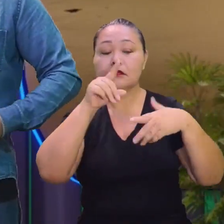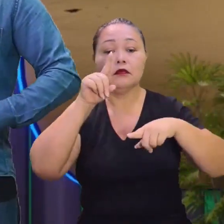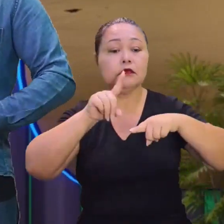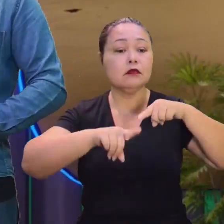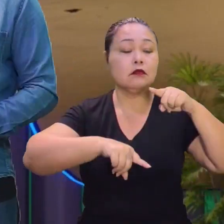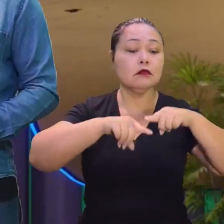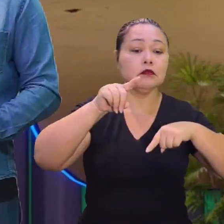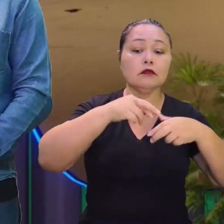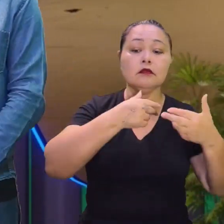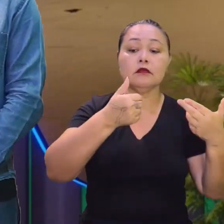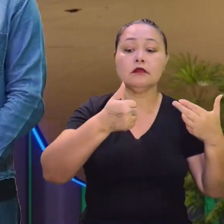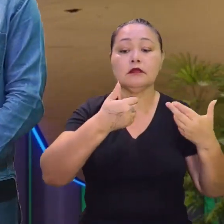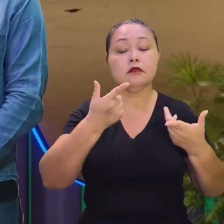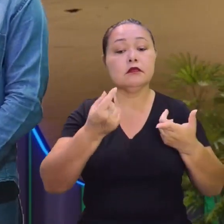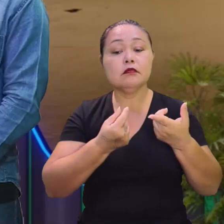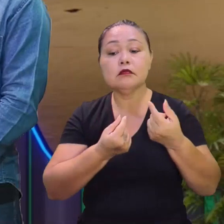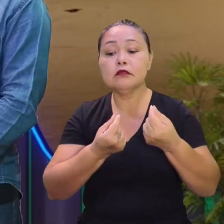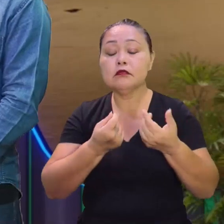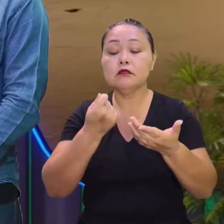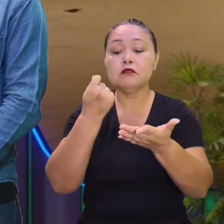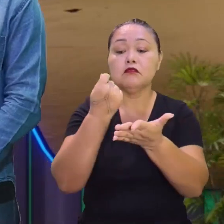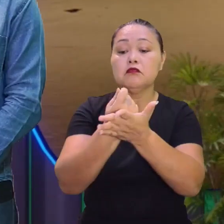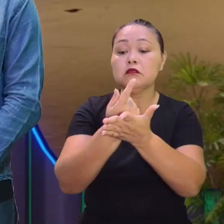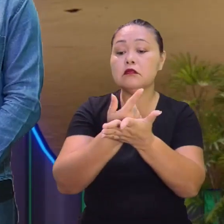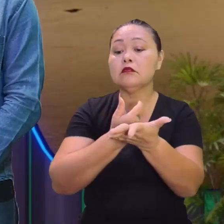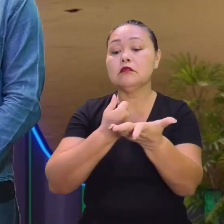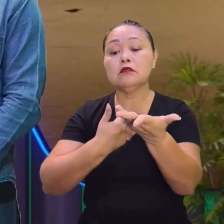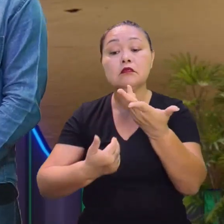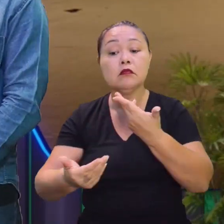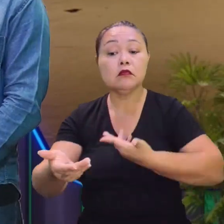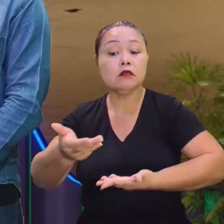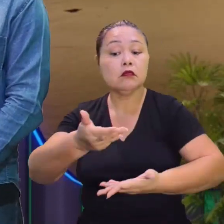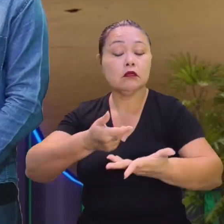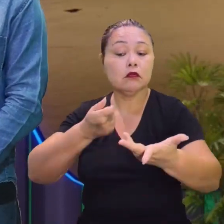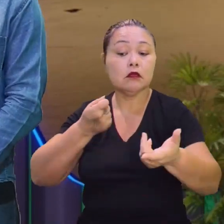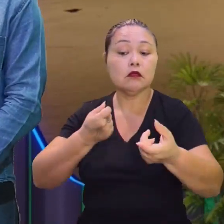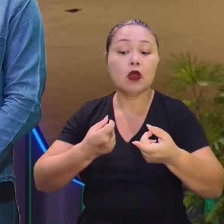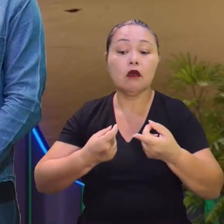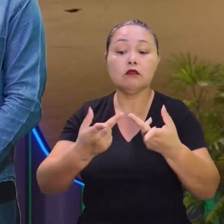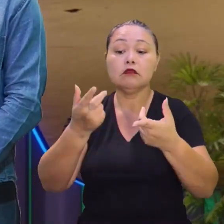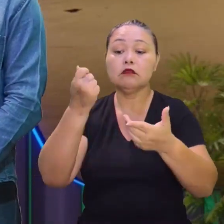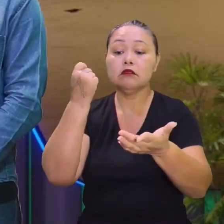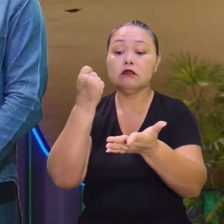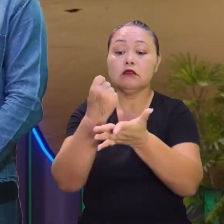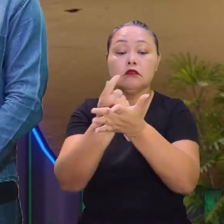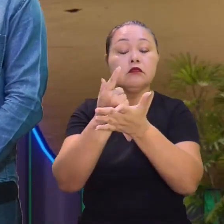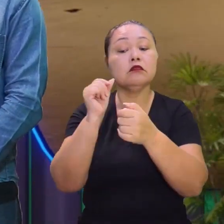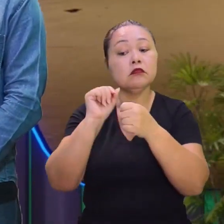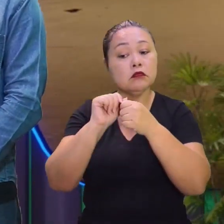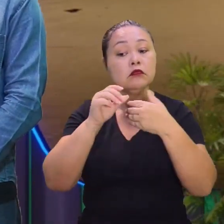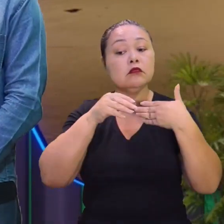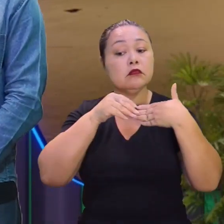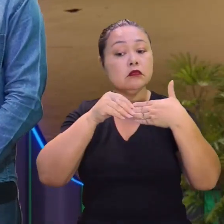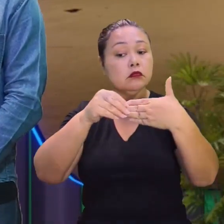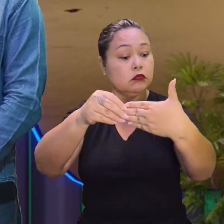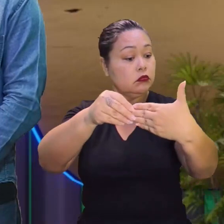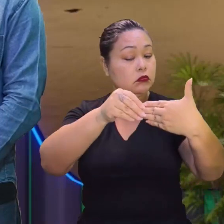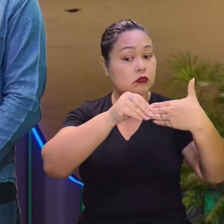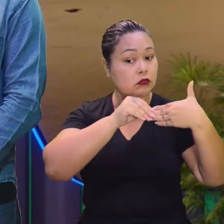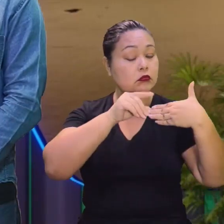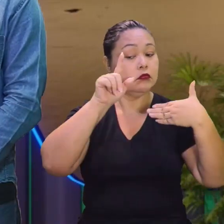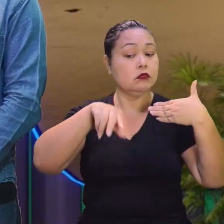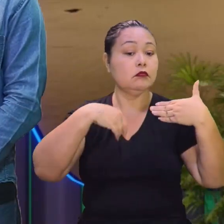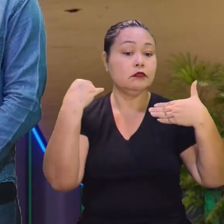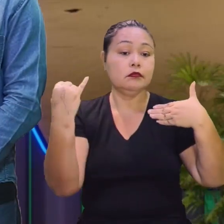da produção, do comércio, de todas as relações comerciais, o transporte é muito importante. É isso aí.